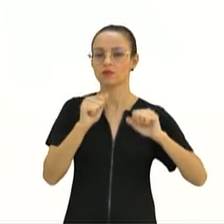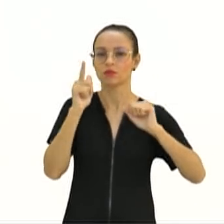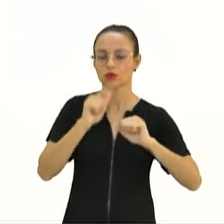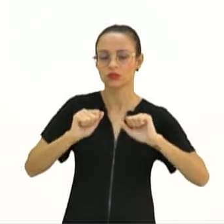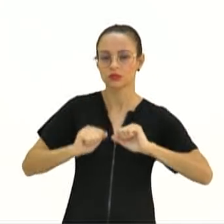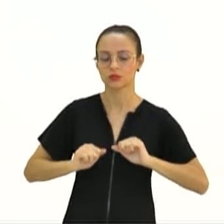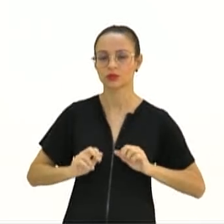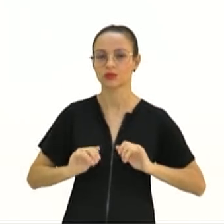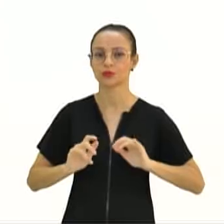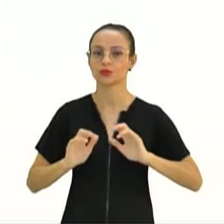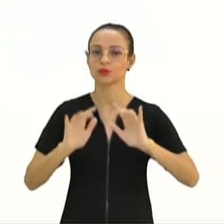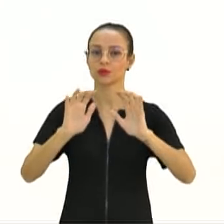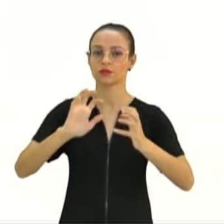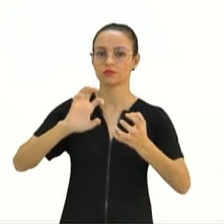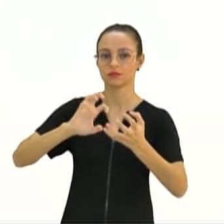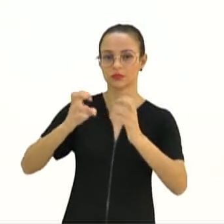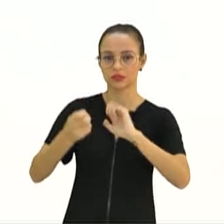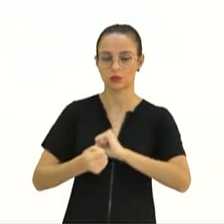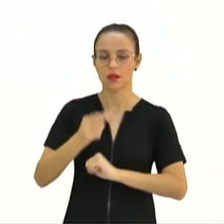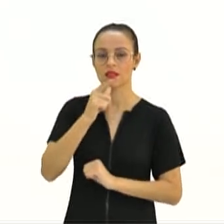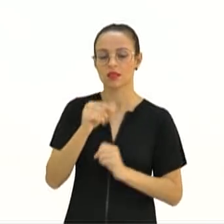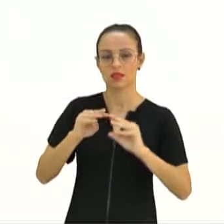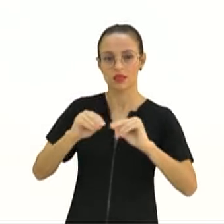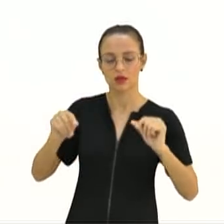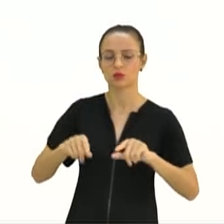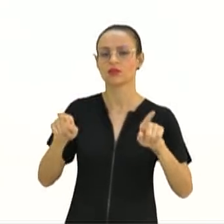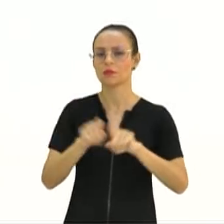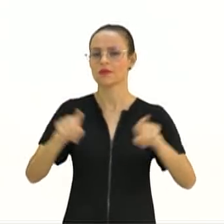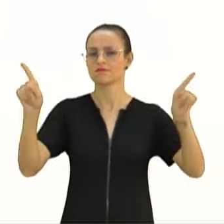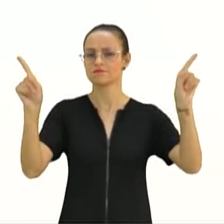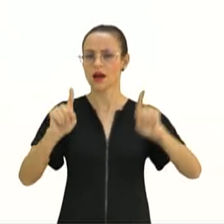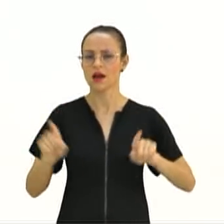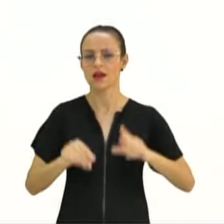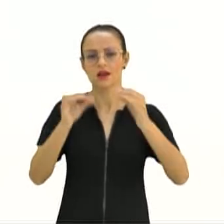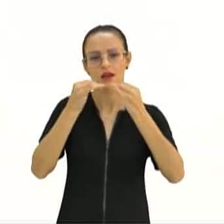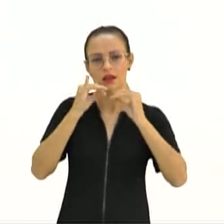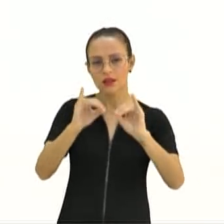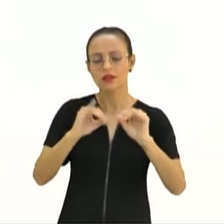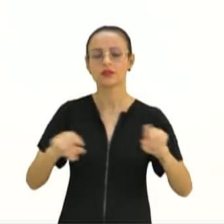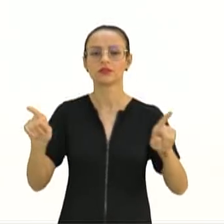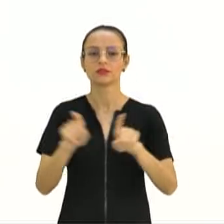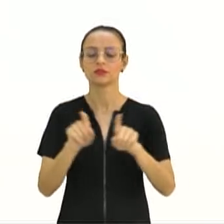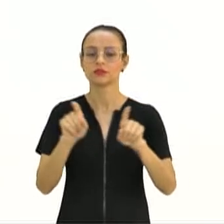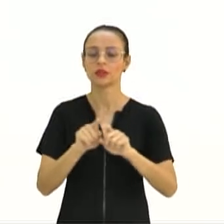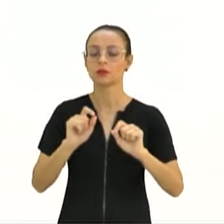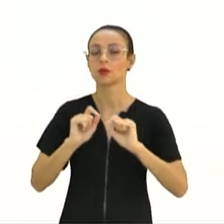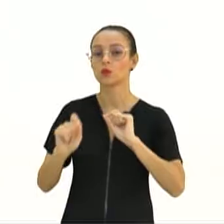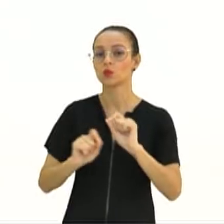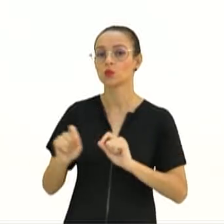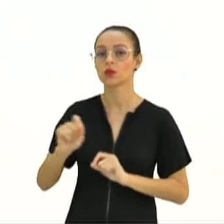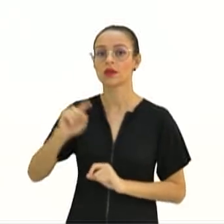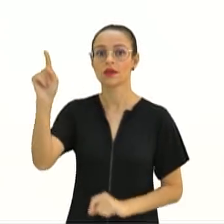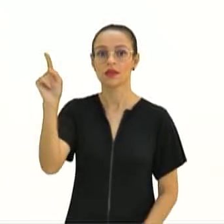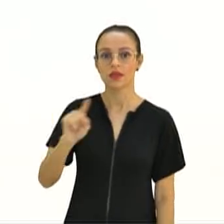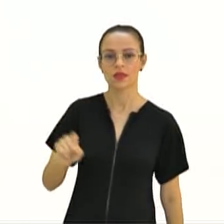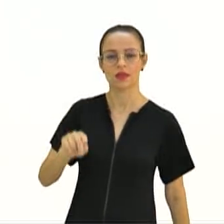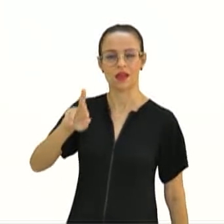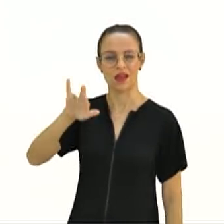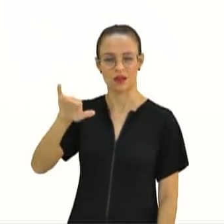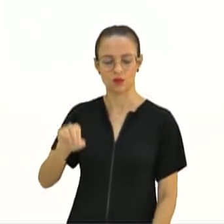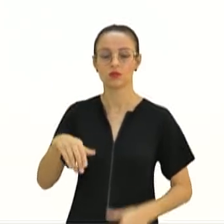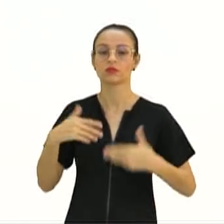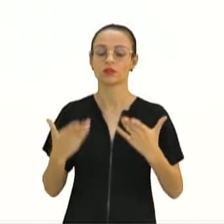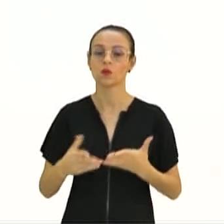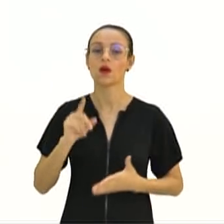né, produzido e se transformar em líquido, descargas elétricas, né, emissão de raios. Com isso, ele